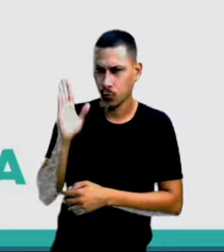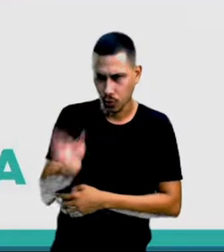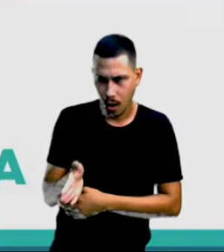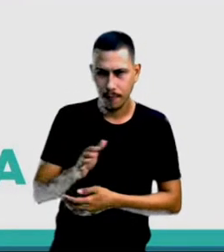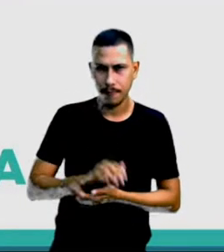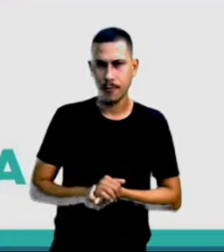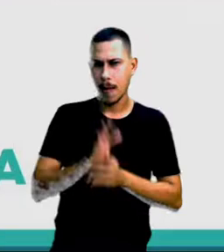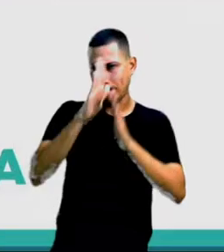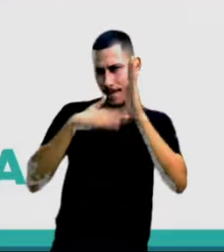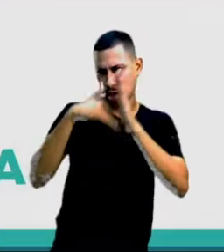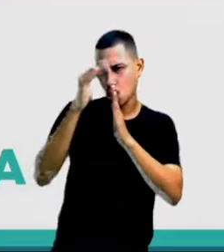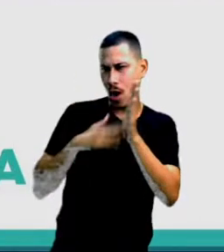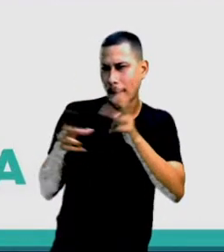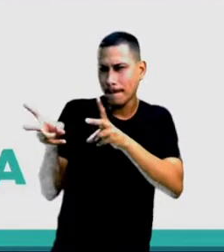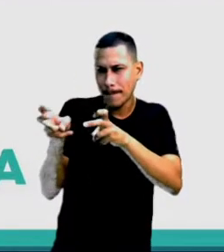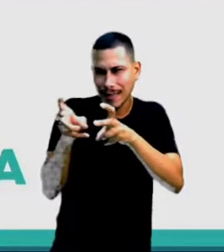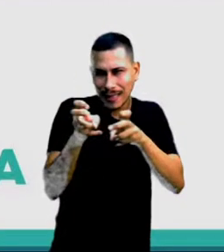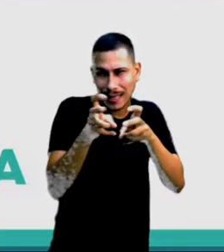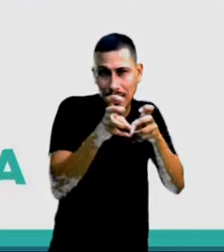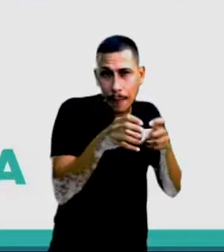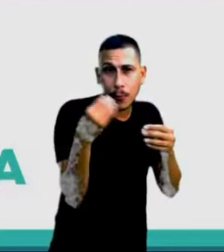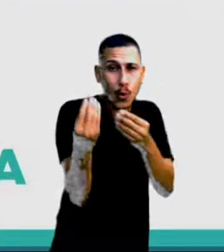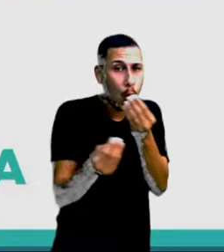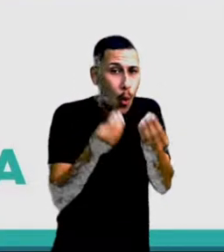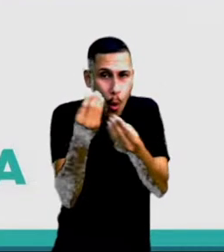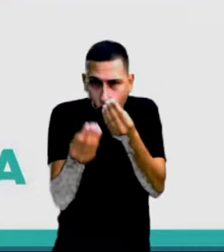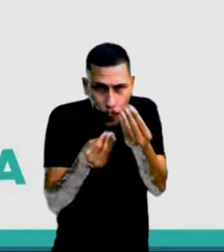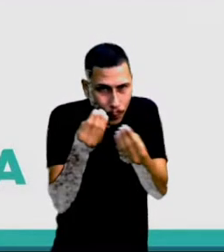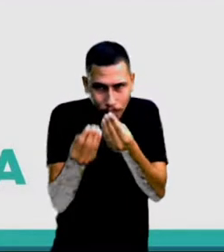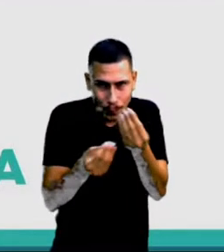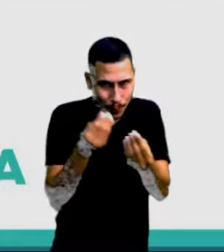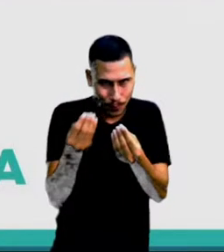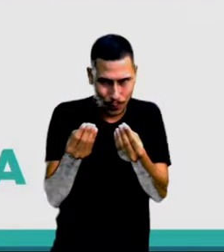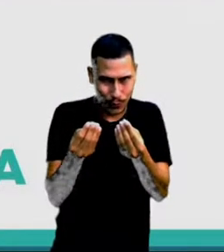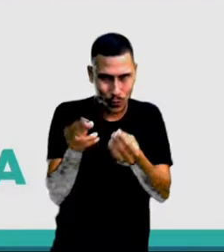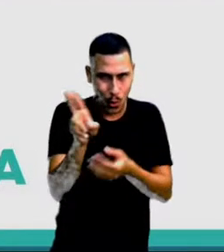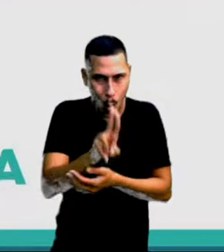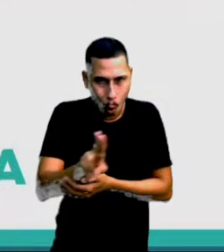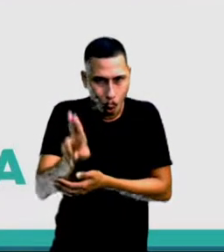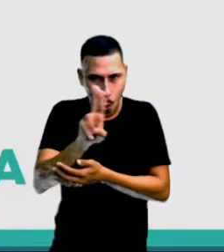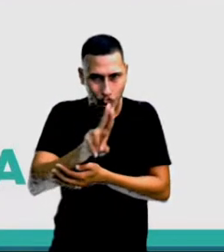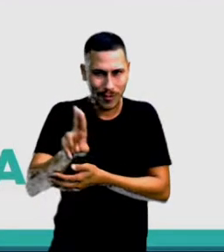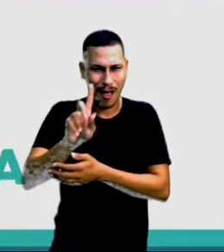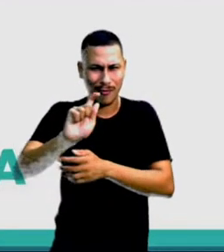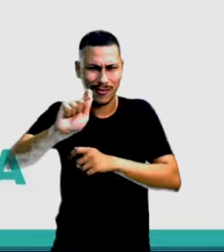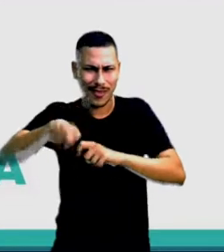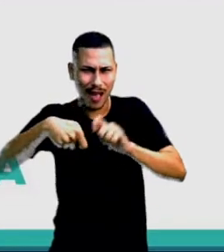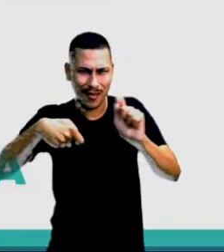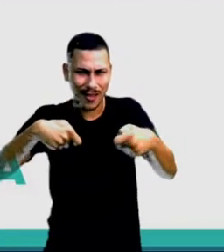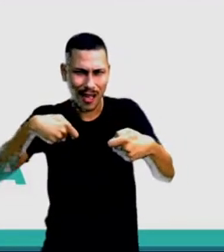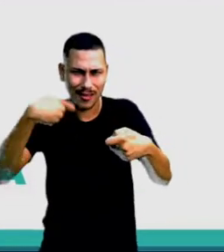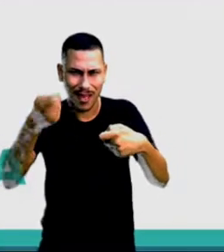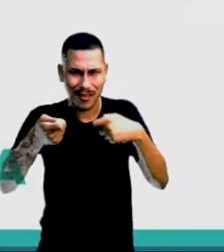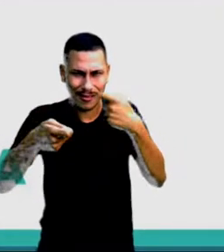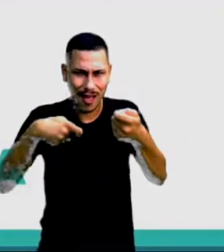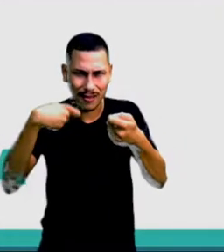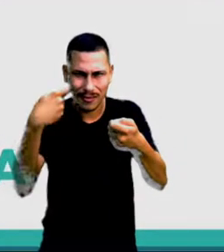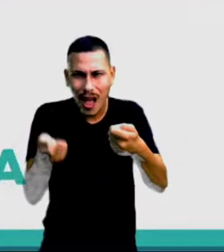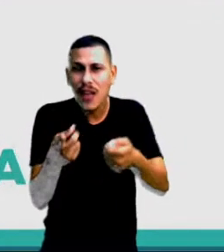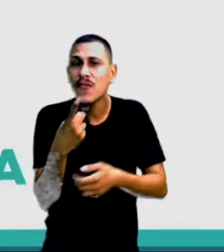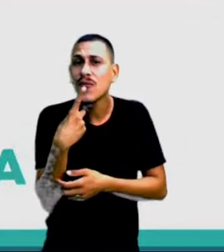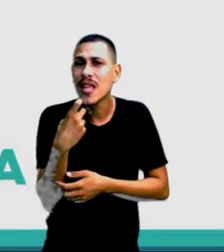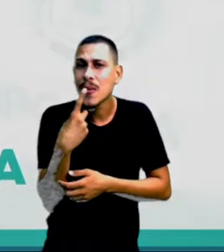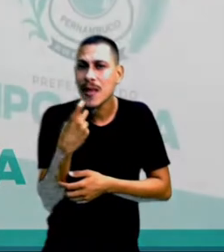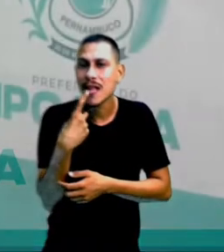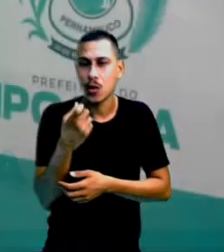é possível perceber a potência sensorial e o jogo com os signos atrelados à cor vermelha. O Tunga, minha gente,